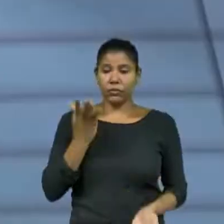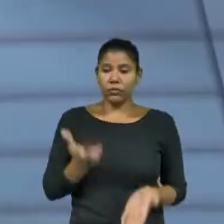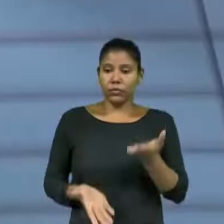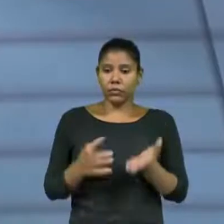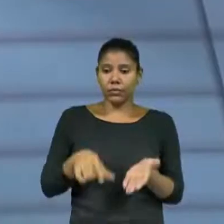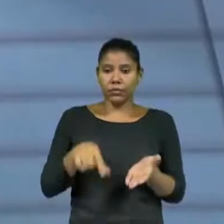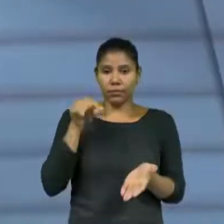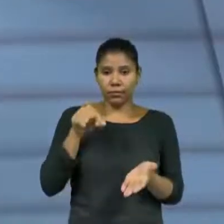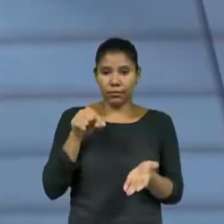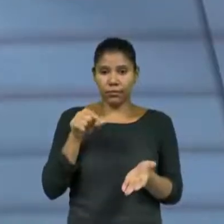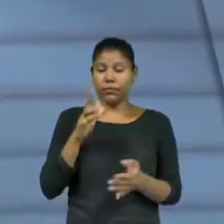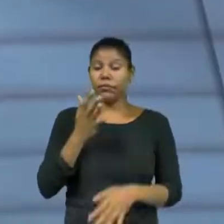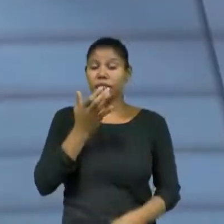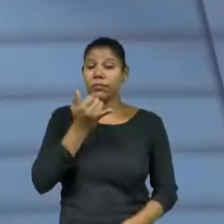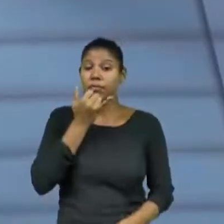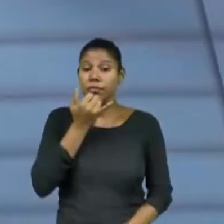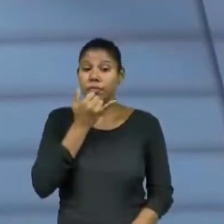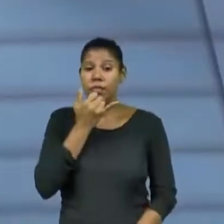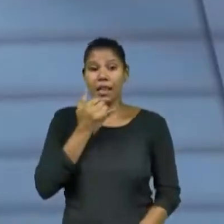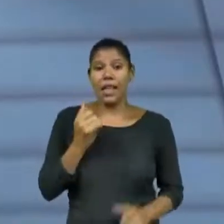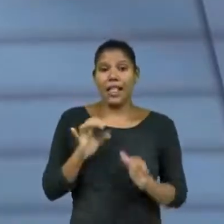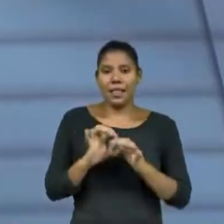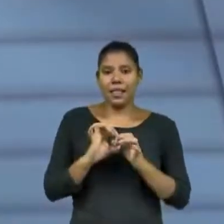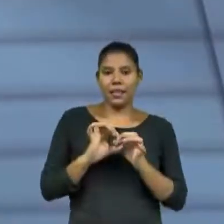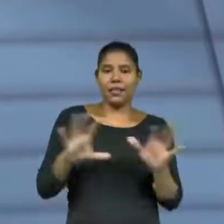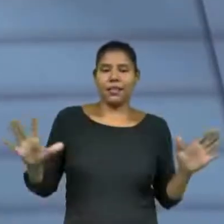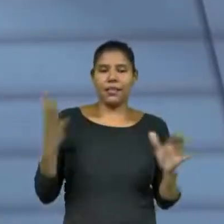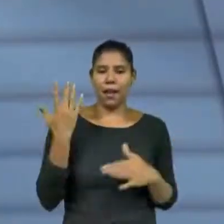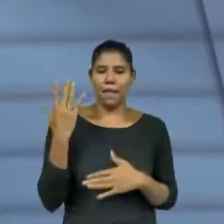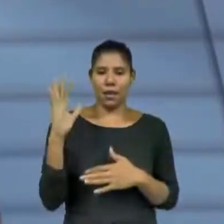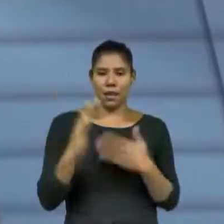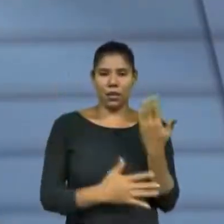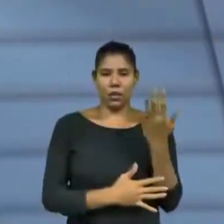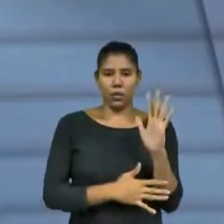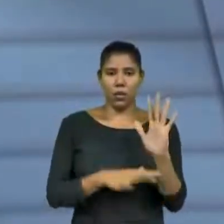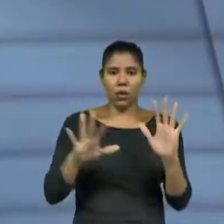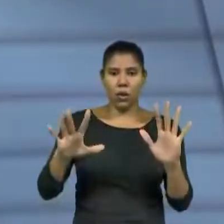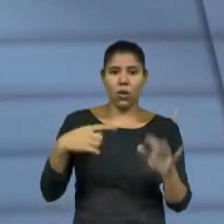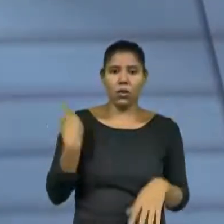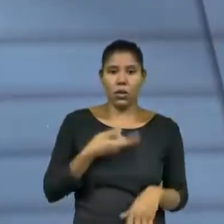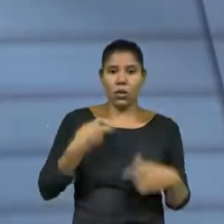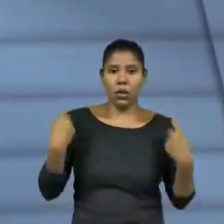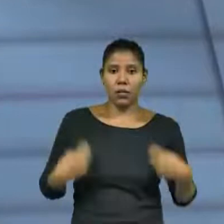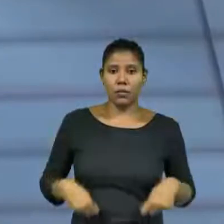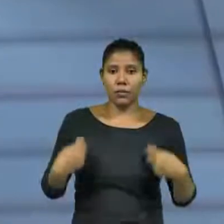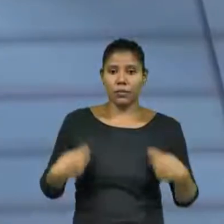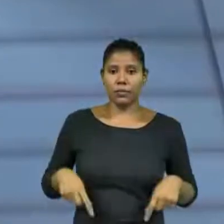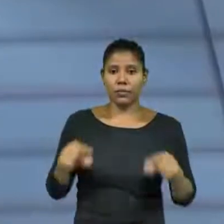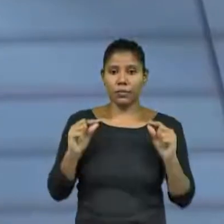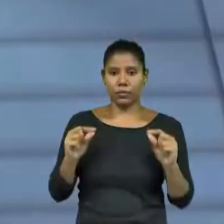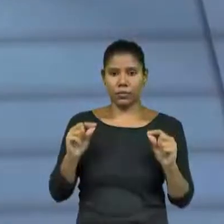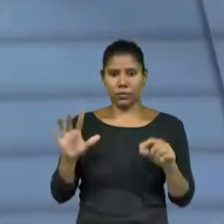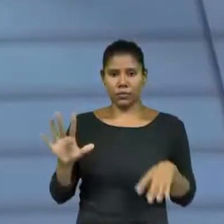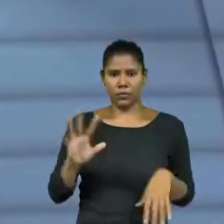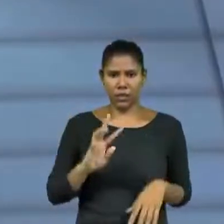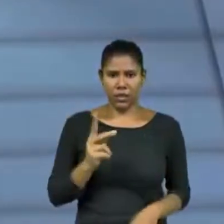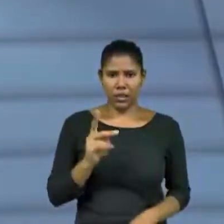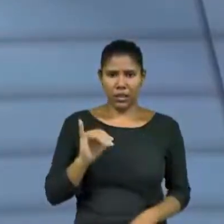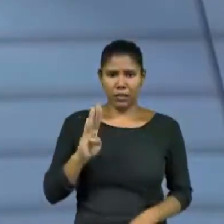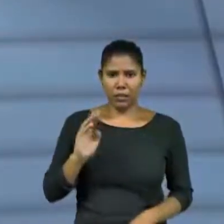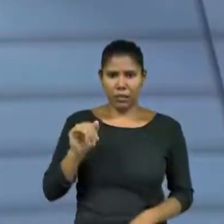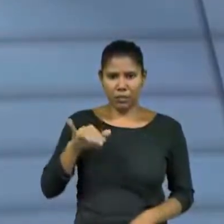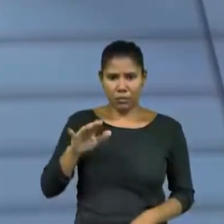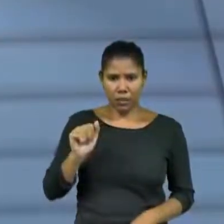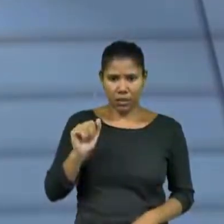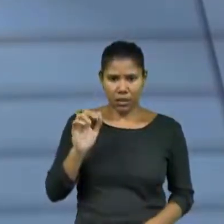Em ambiental, no IBAMA. E aí, como o Lúcio disse, nós precisamos dar o passo seguinte. O IBAMA demora muito para liberar? Não,